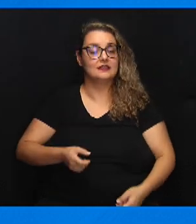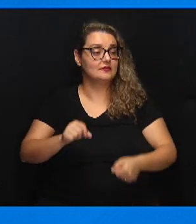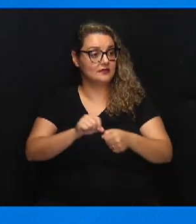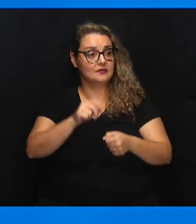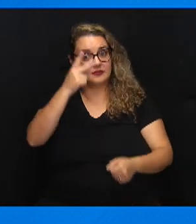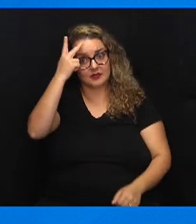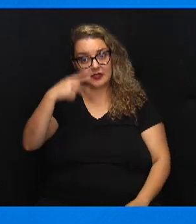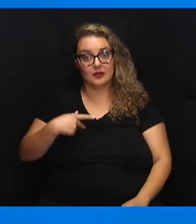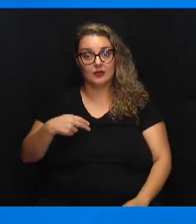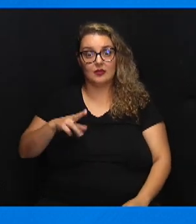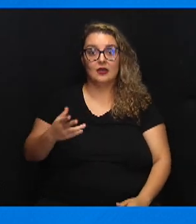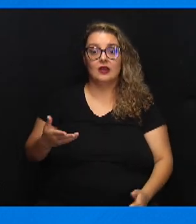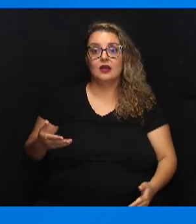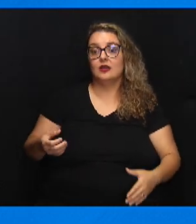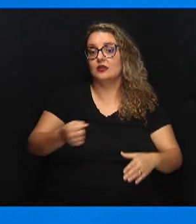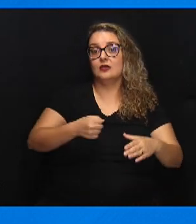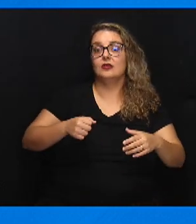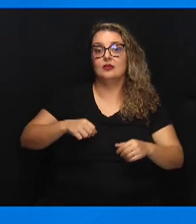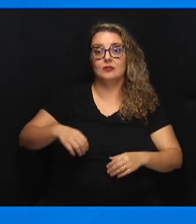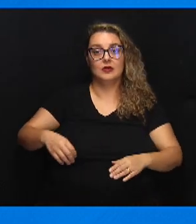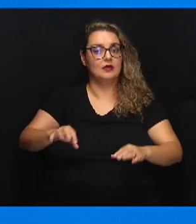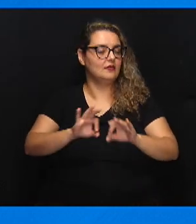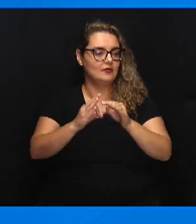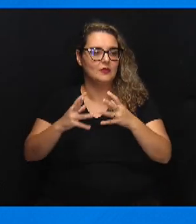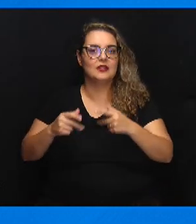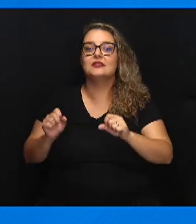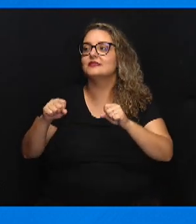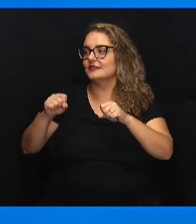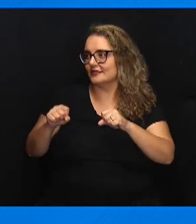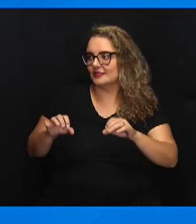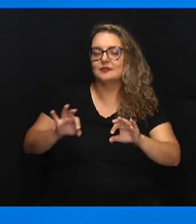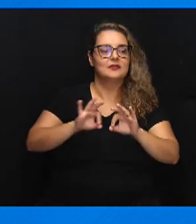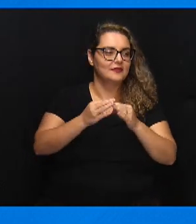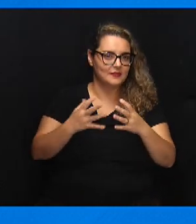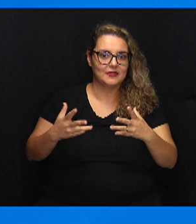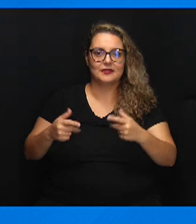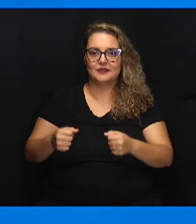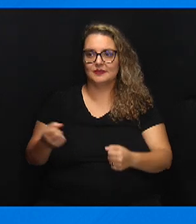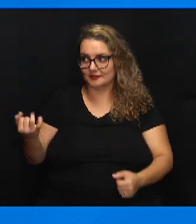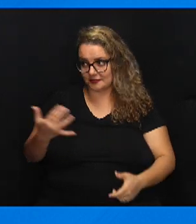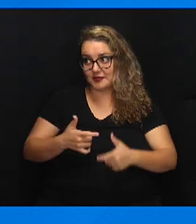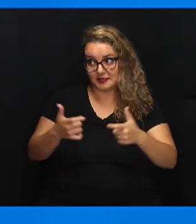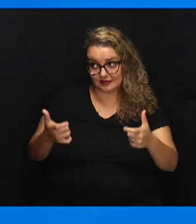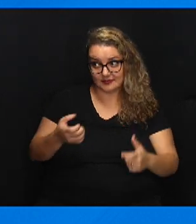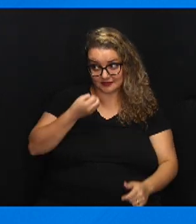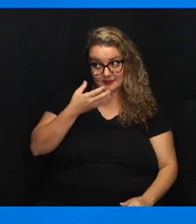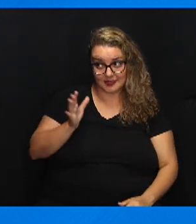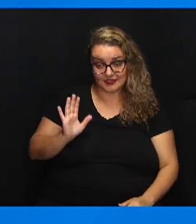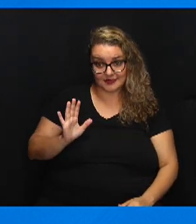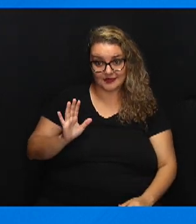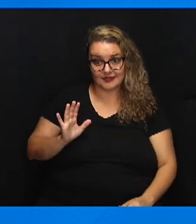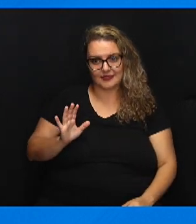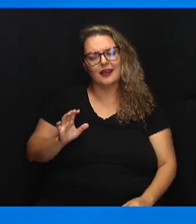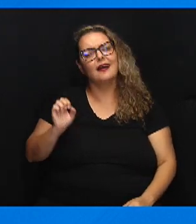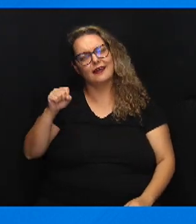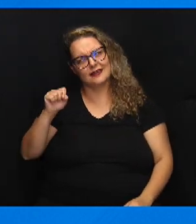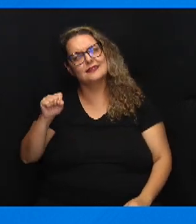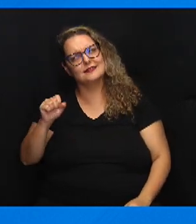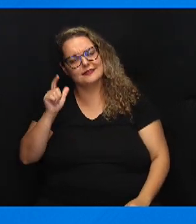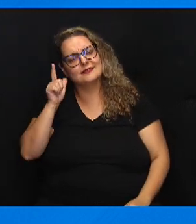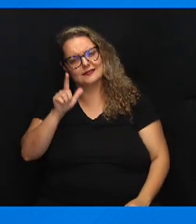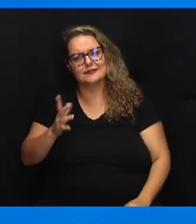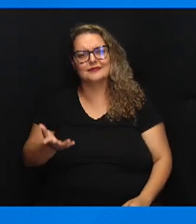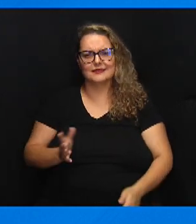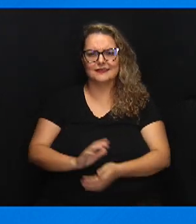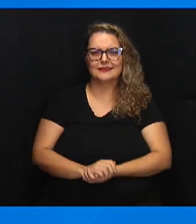tem também, hoje eu vou cozinhar para a família toda. Sim, com certeza. Para a família toda? Gosto. Em grande quantidade também sai perfeito? Sai